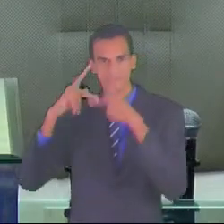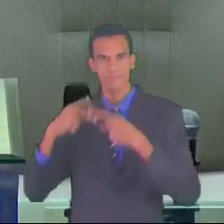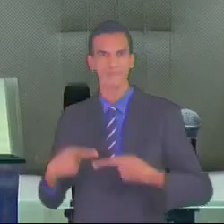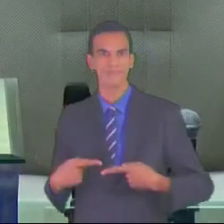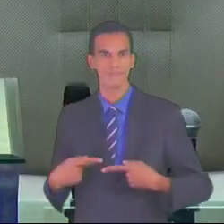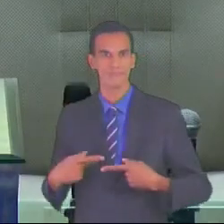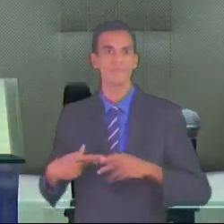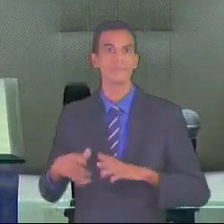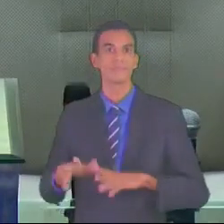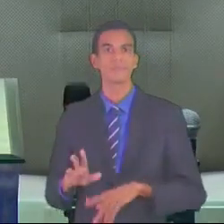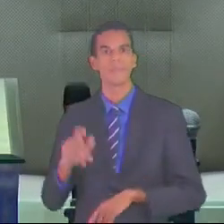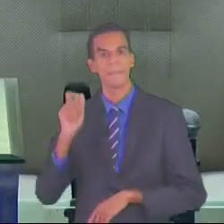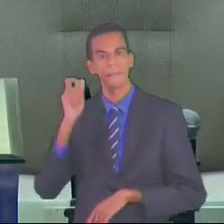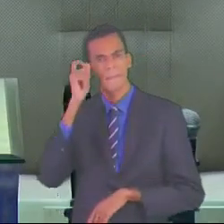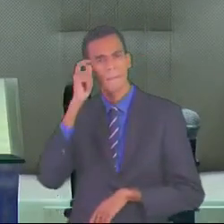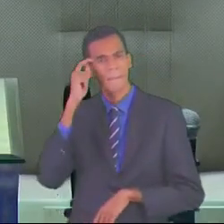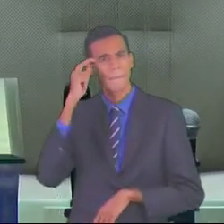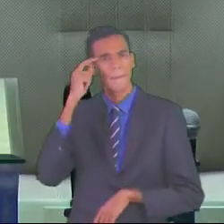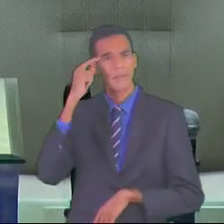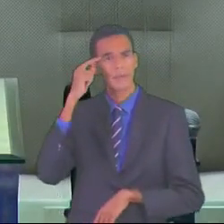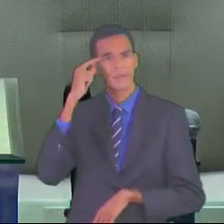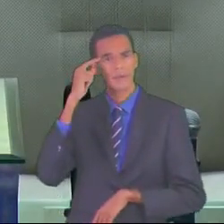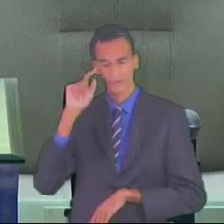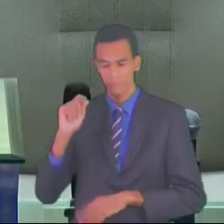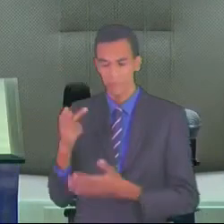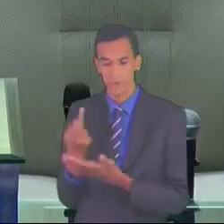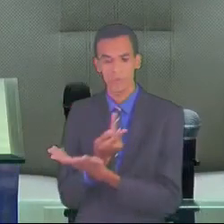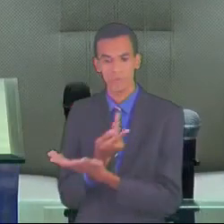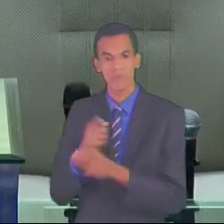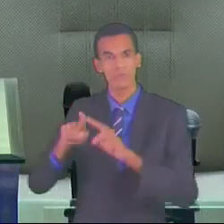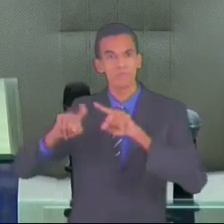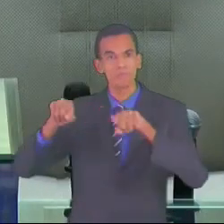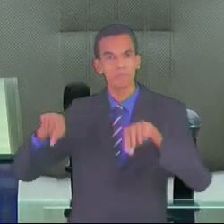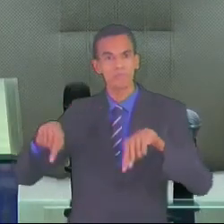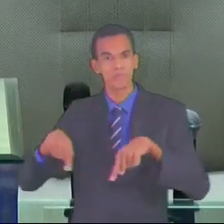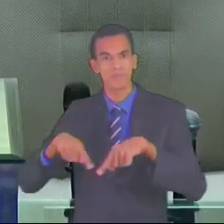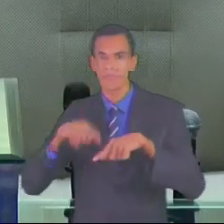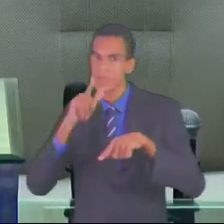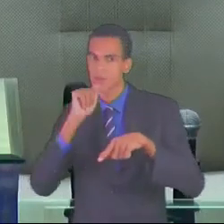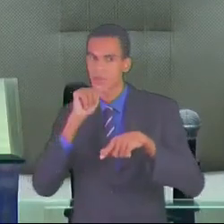Os irmãos, imaginem o que se passa no tanque de Betesda.